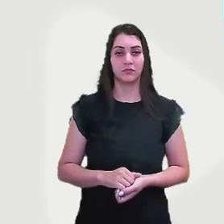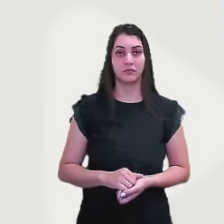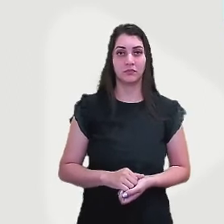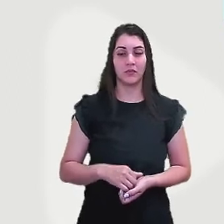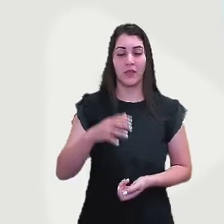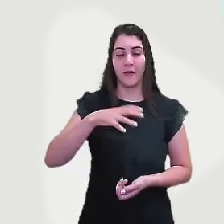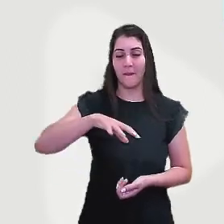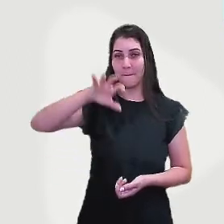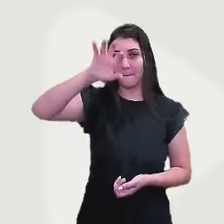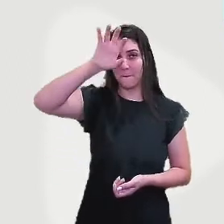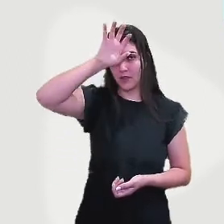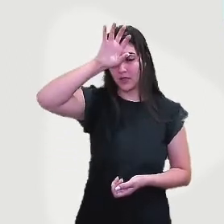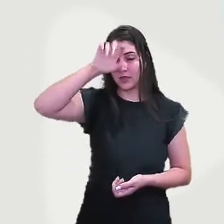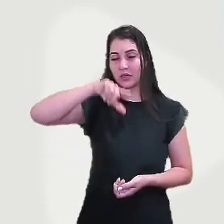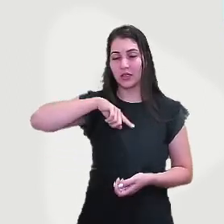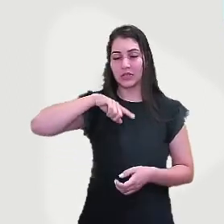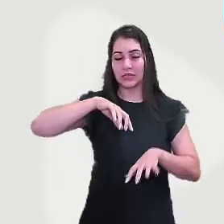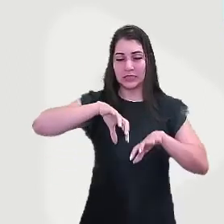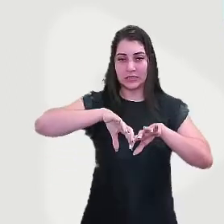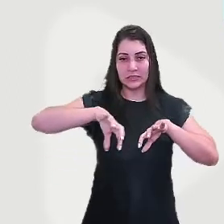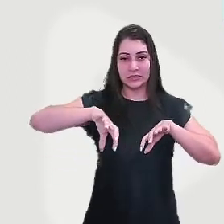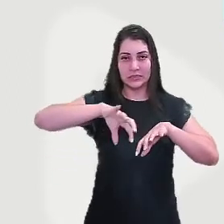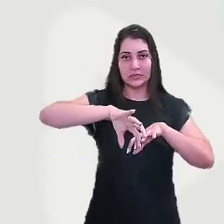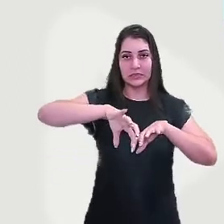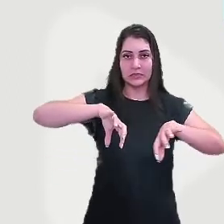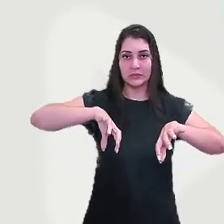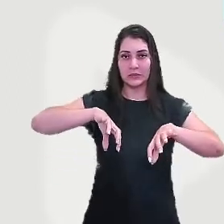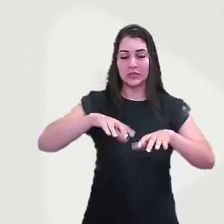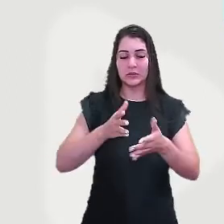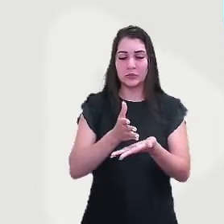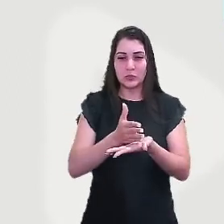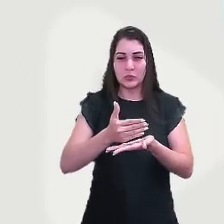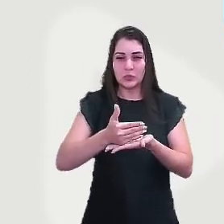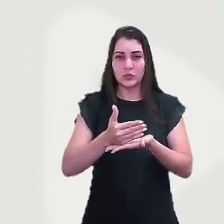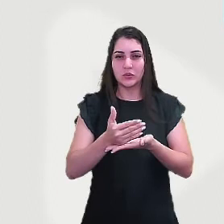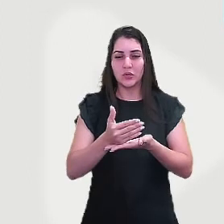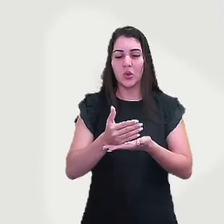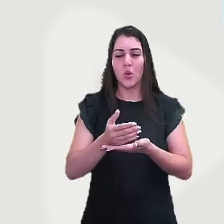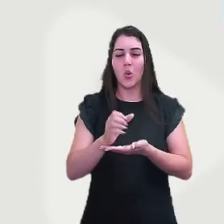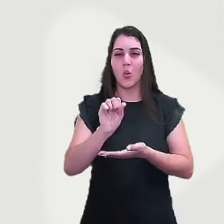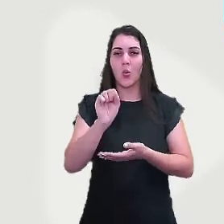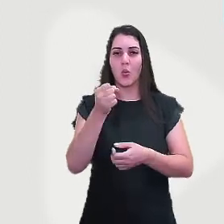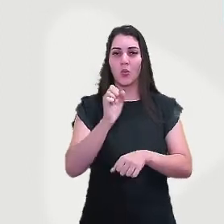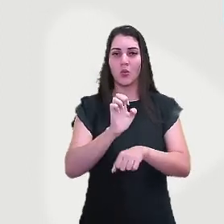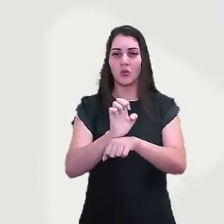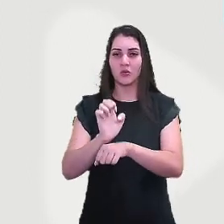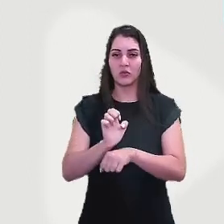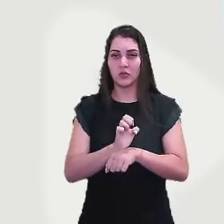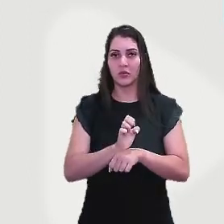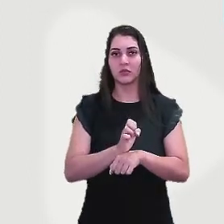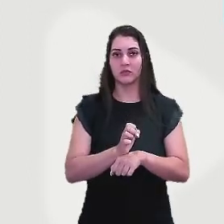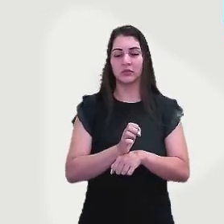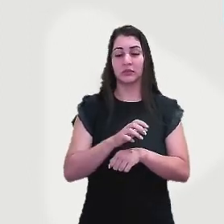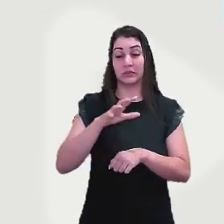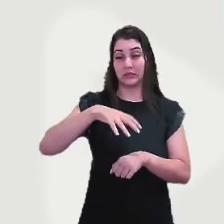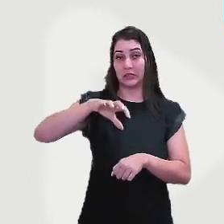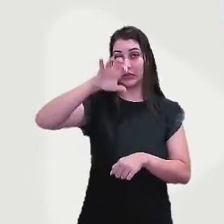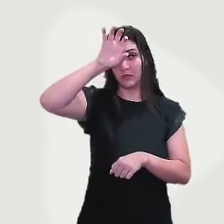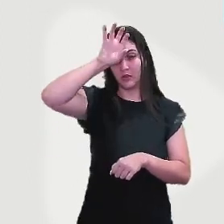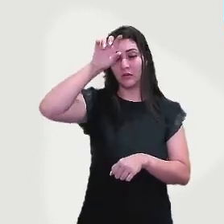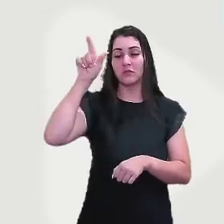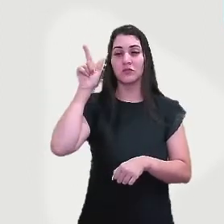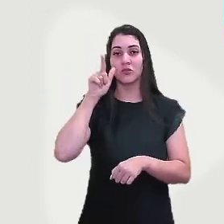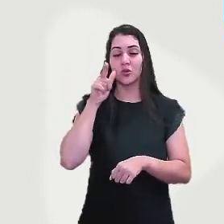Bahia faz divisas com 8 estados. Da Bahia você consegue percorrer 9 estados